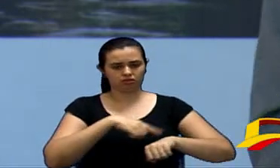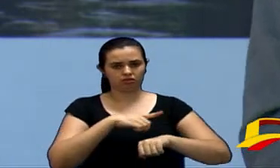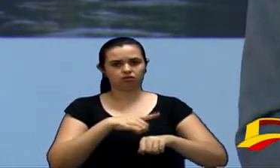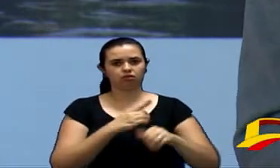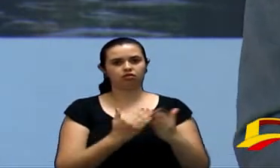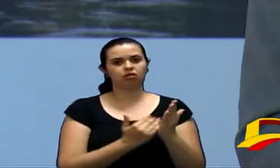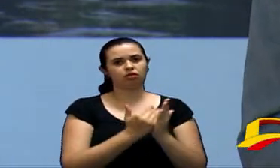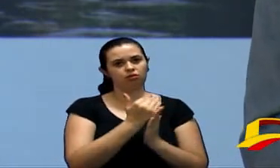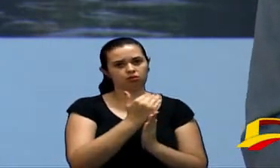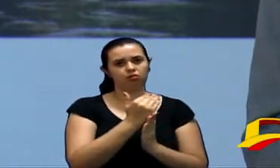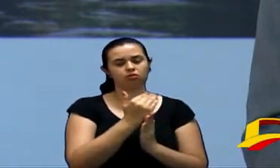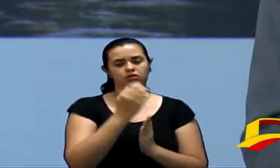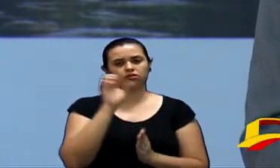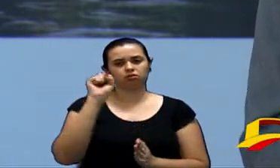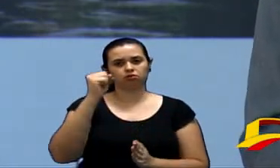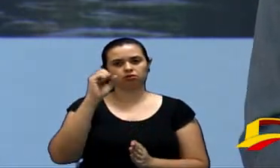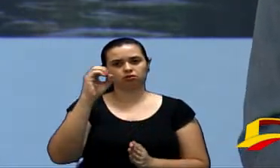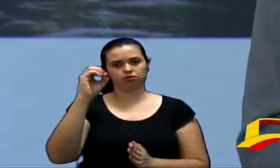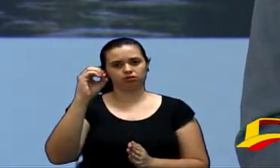daí também